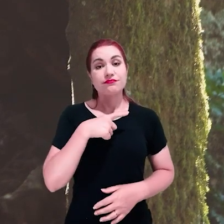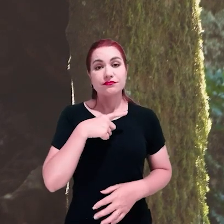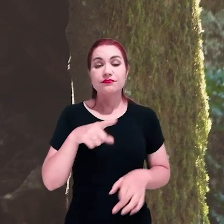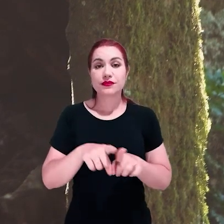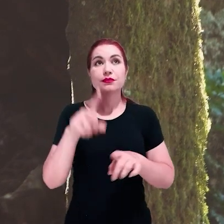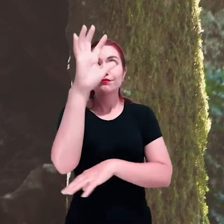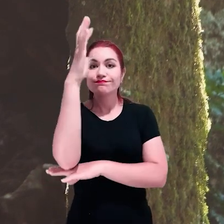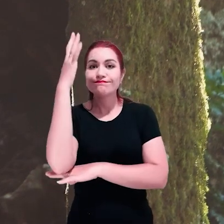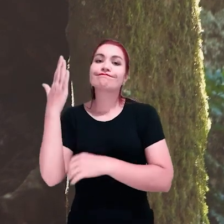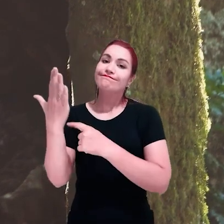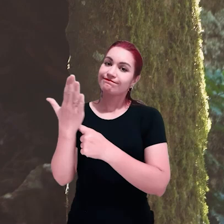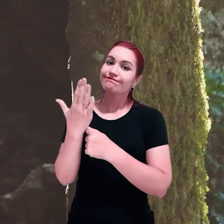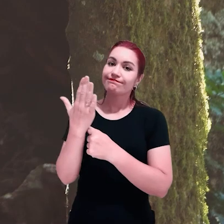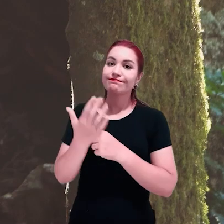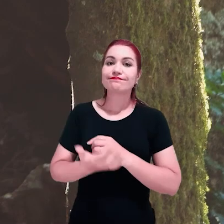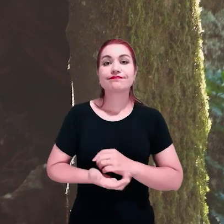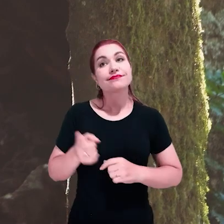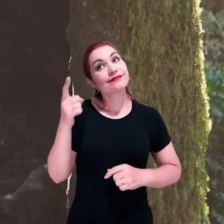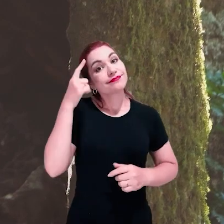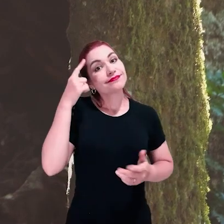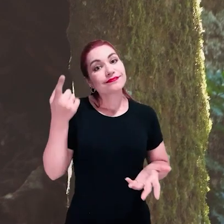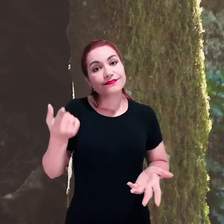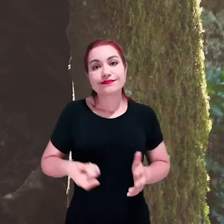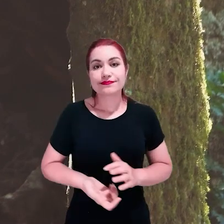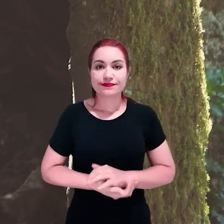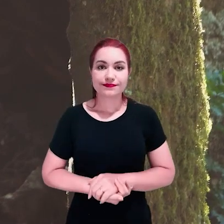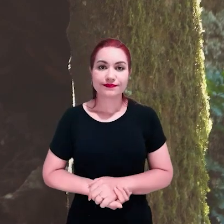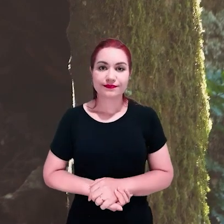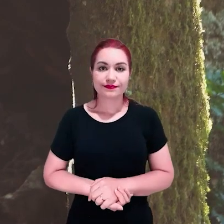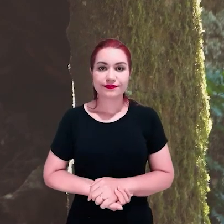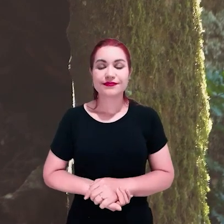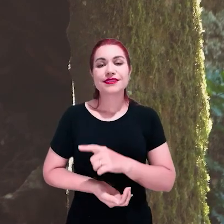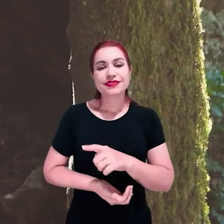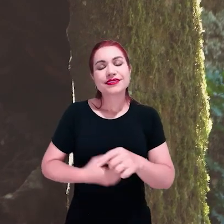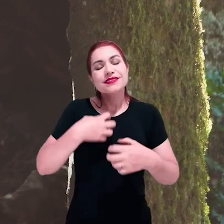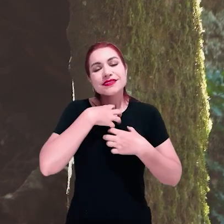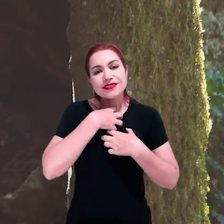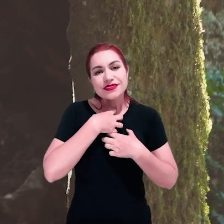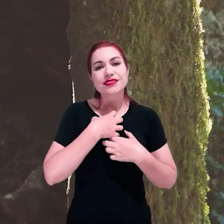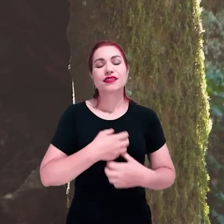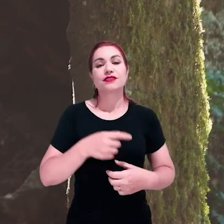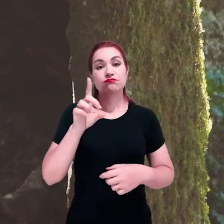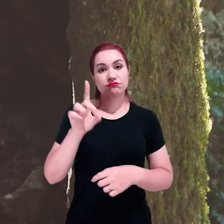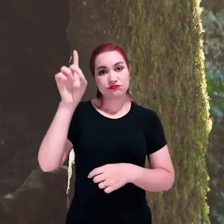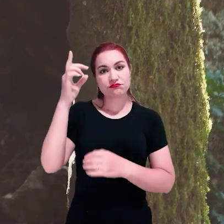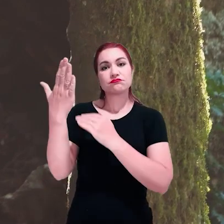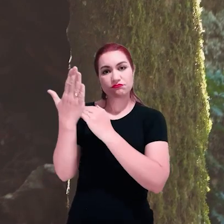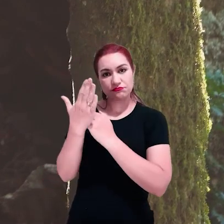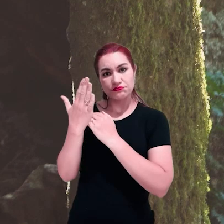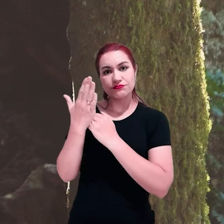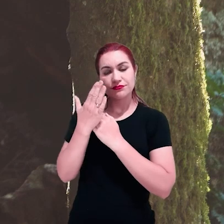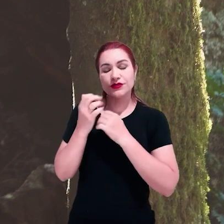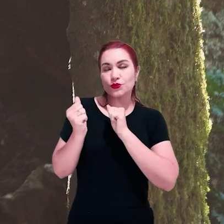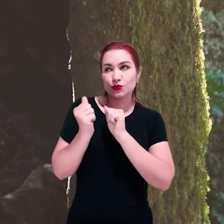si mesma e a natureza. Abre os braços. É o que ela pensa. Ela sente que Nhanderu